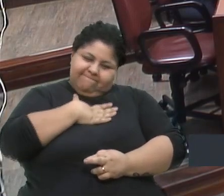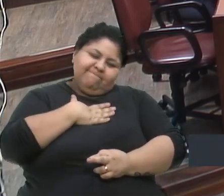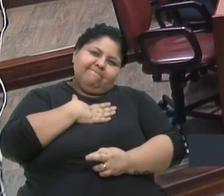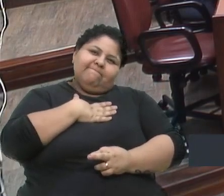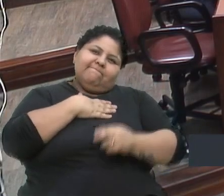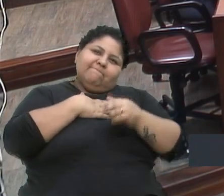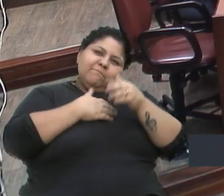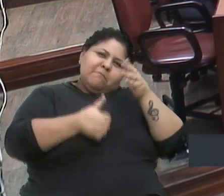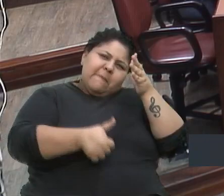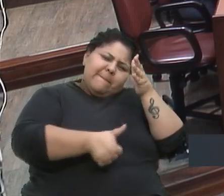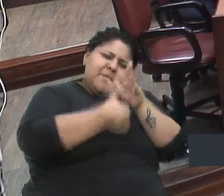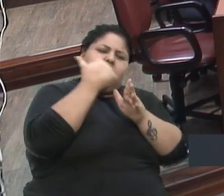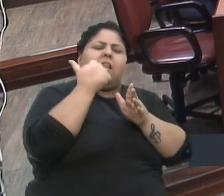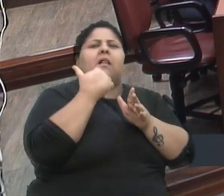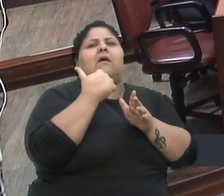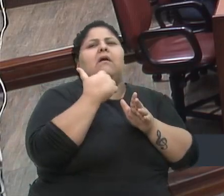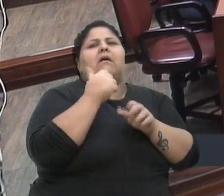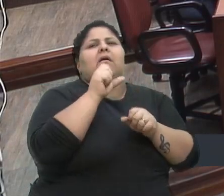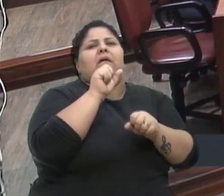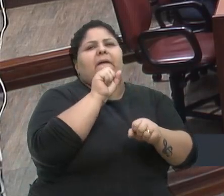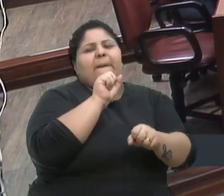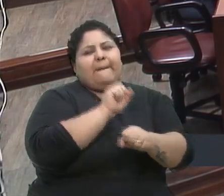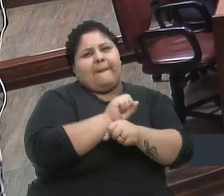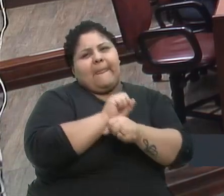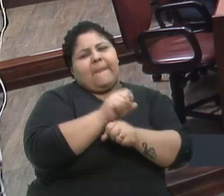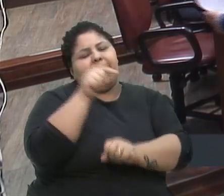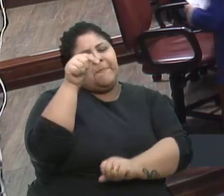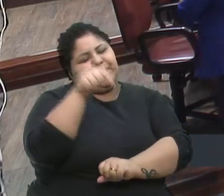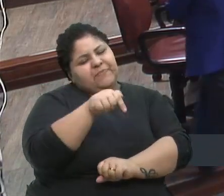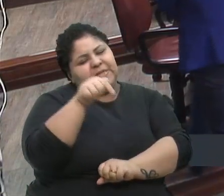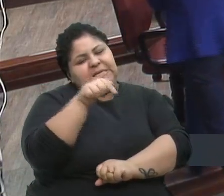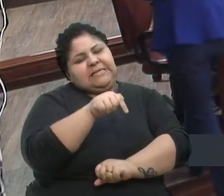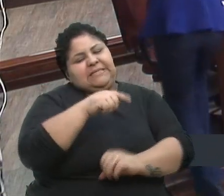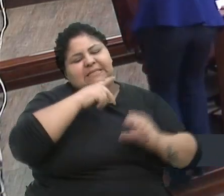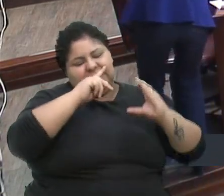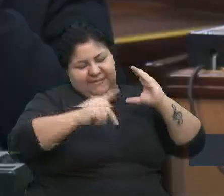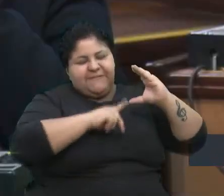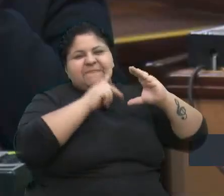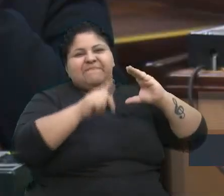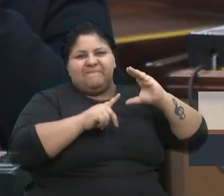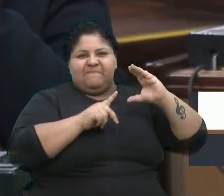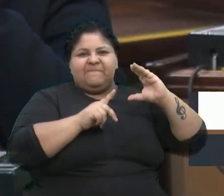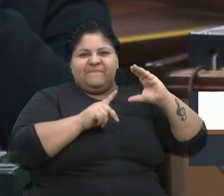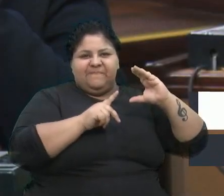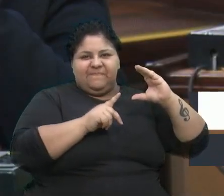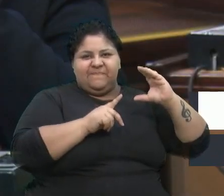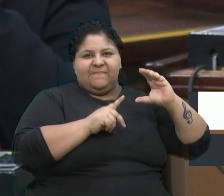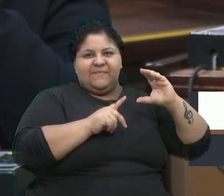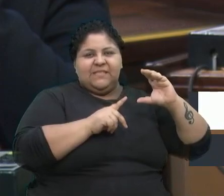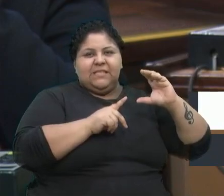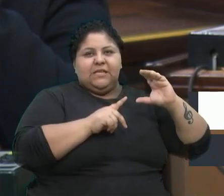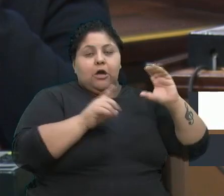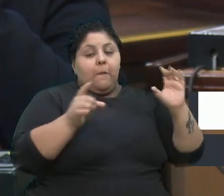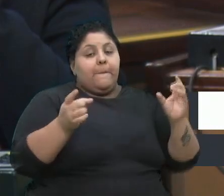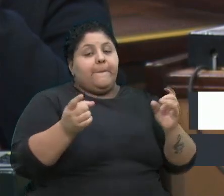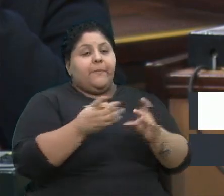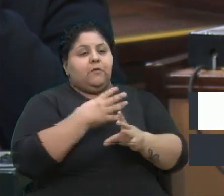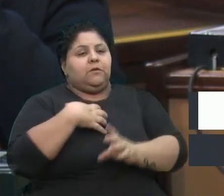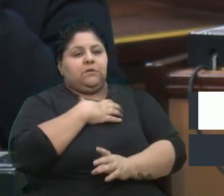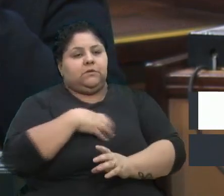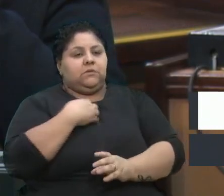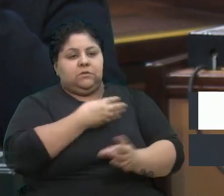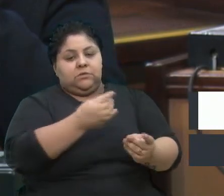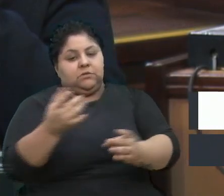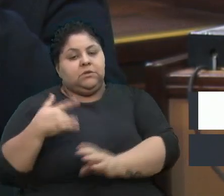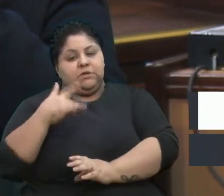pronta recuperação e aguardamos a senhora aqui na Câmara de Vereadores, recuperada, desejando muita saúde para a